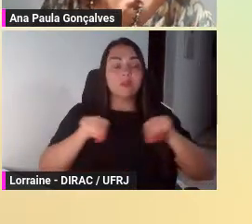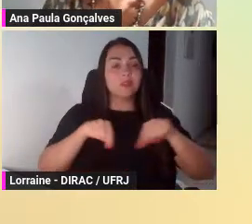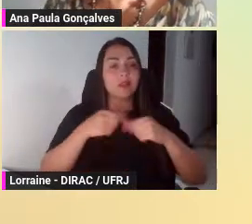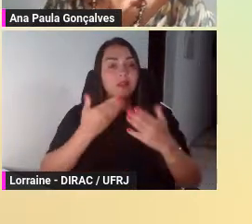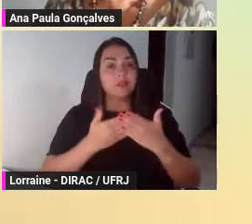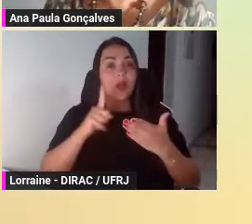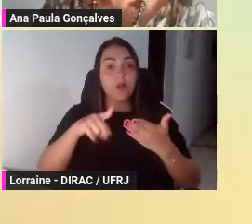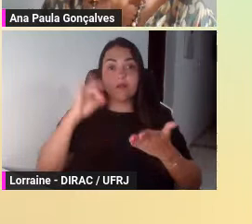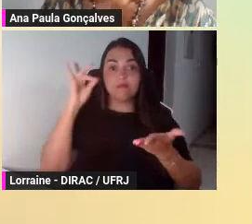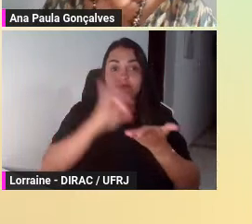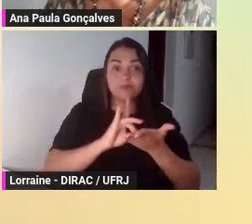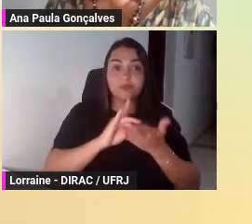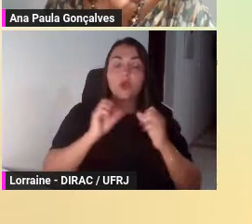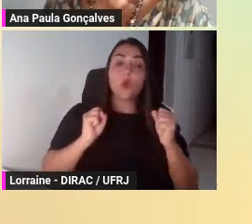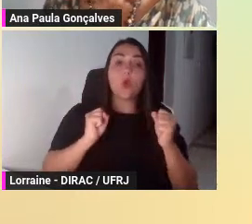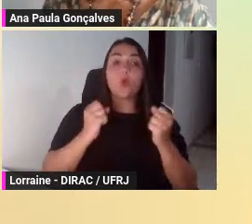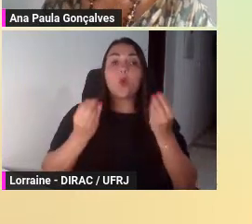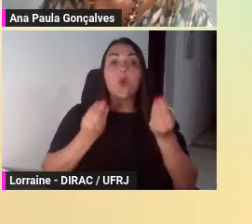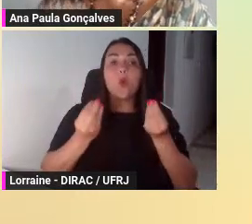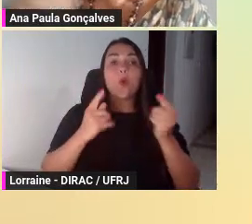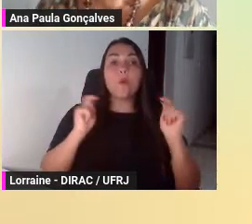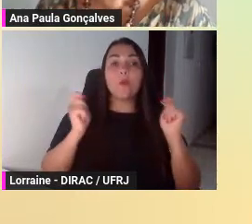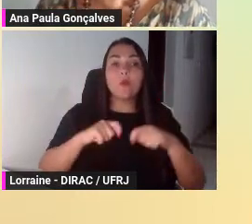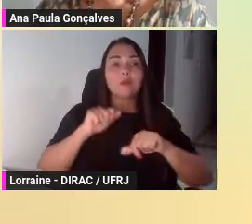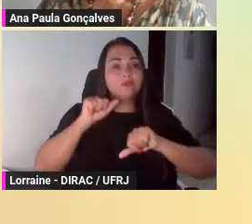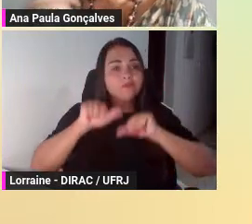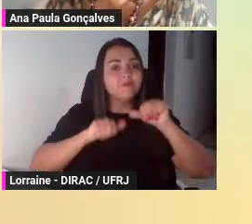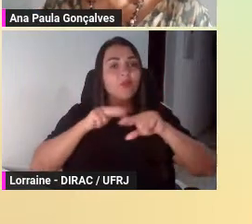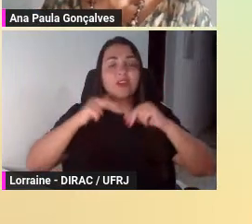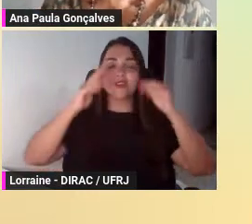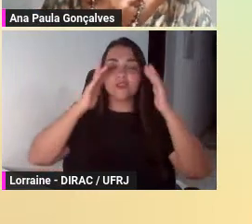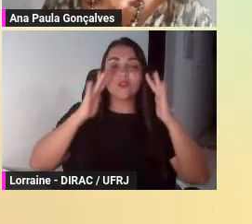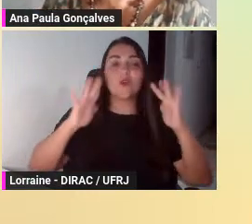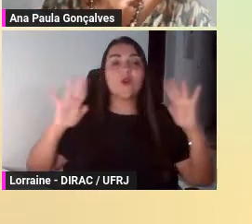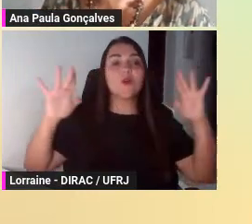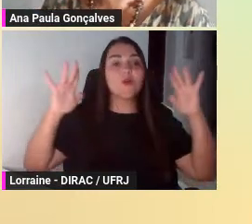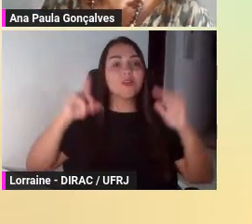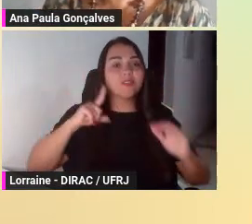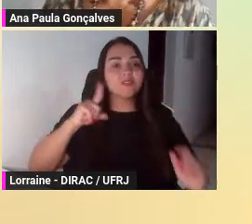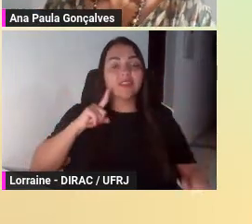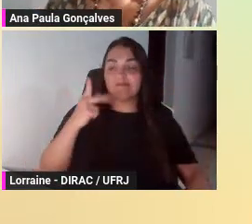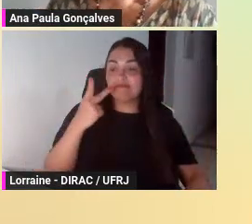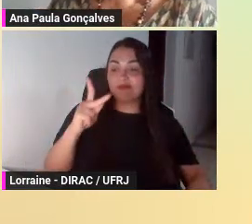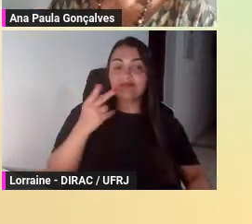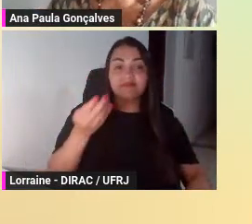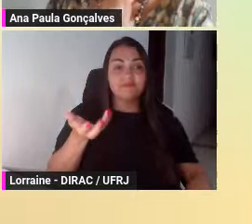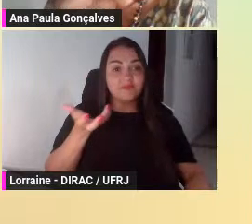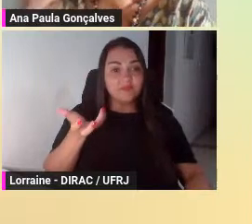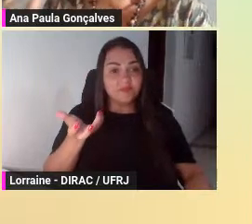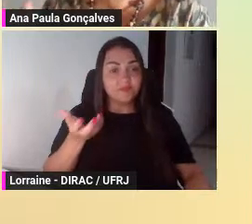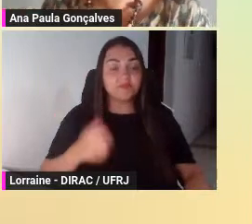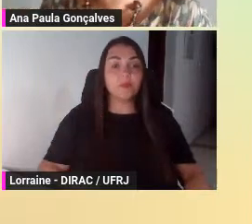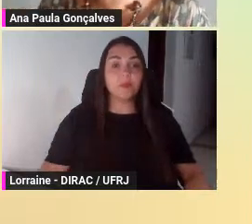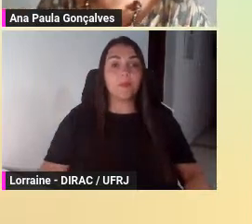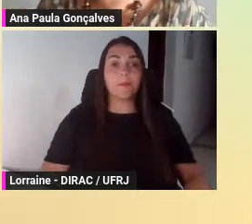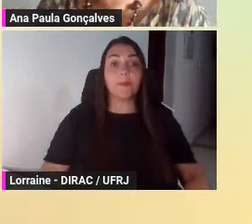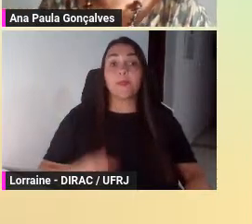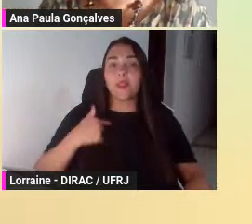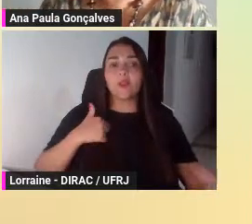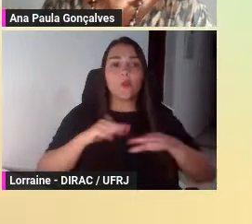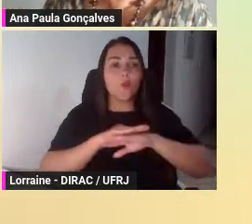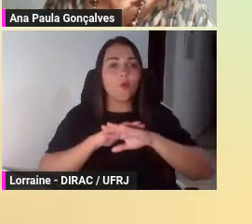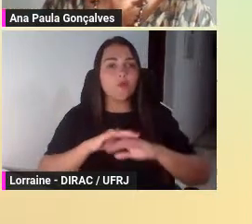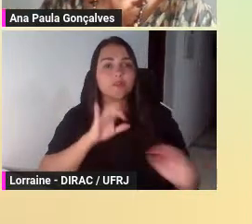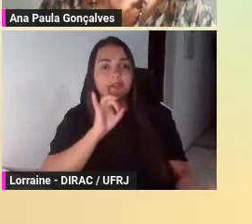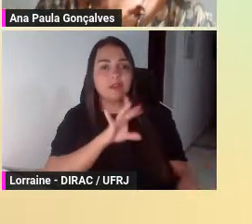ela pode se transformar a partir dos sonhos, das perspectivas que essas pessoas têm. Conversando com cada um desses estudantes,